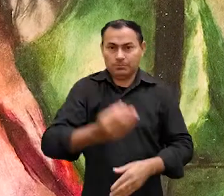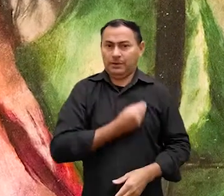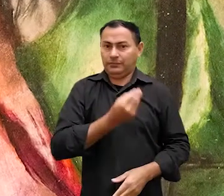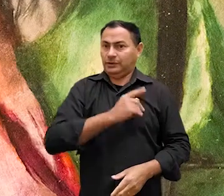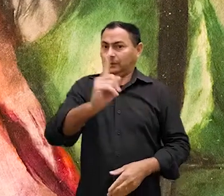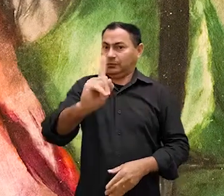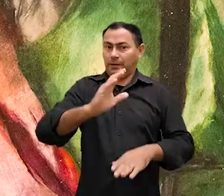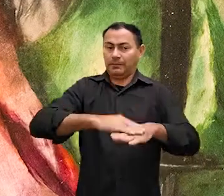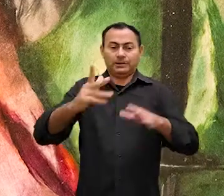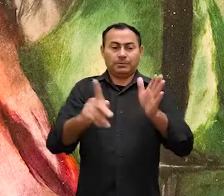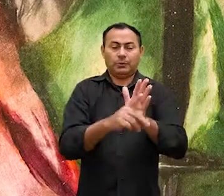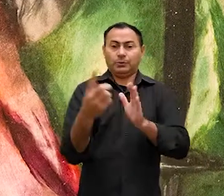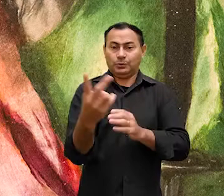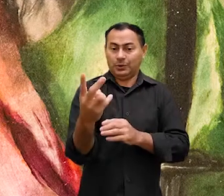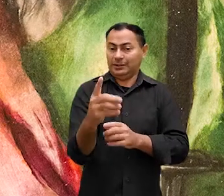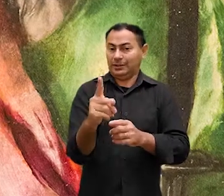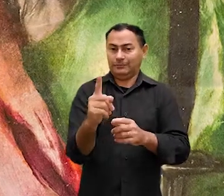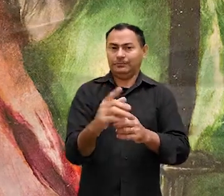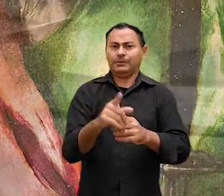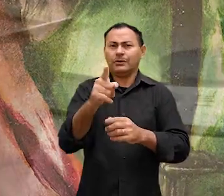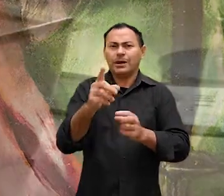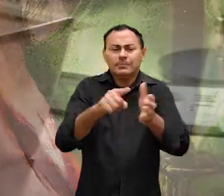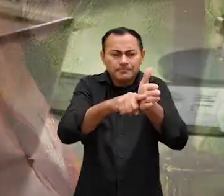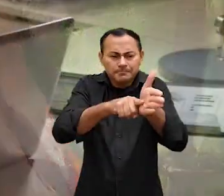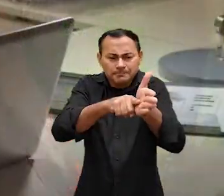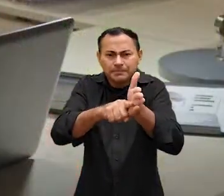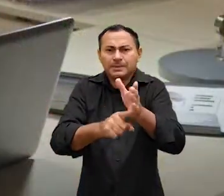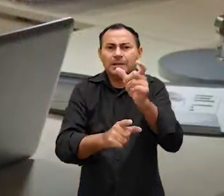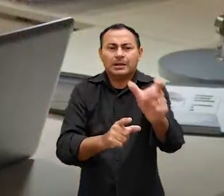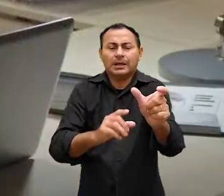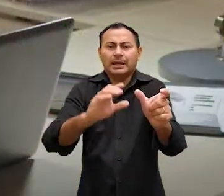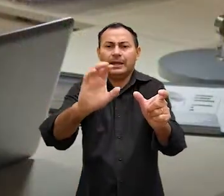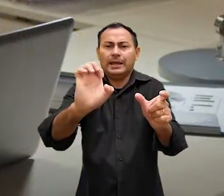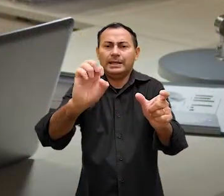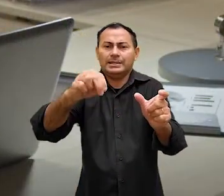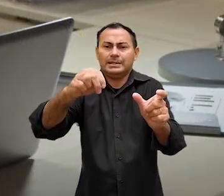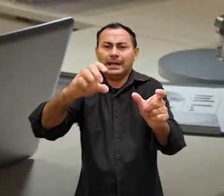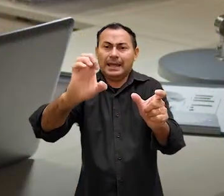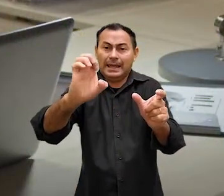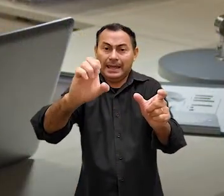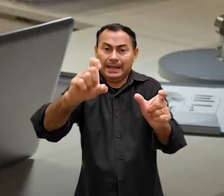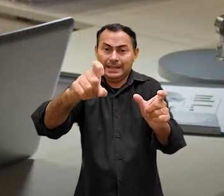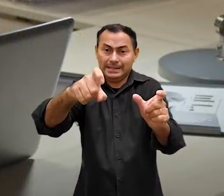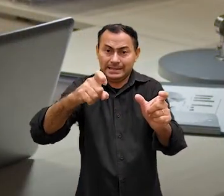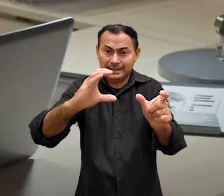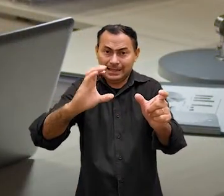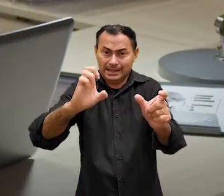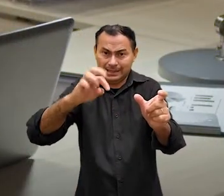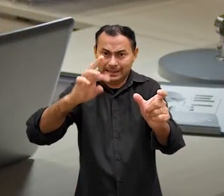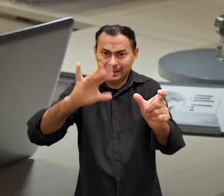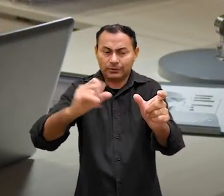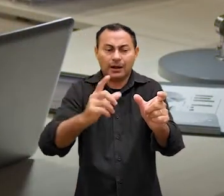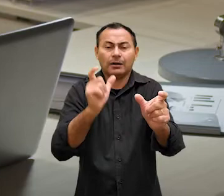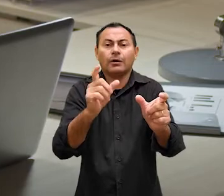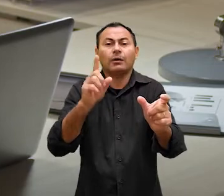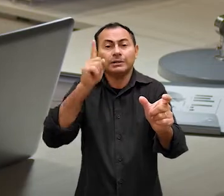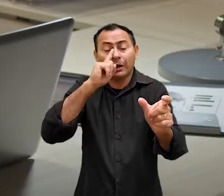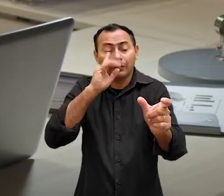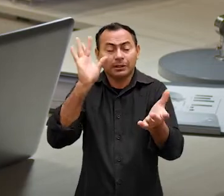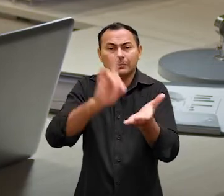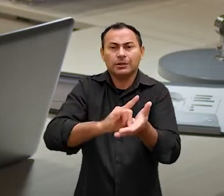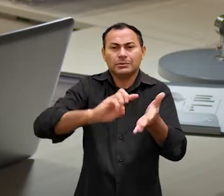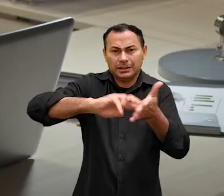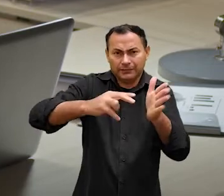era mais eles mesmos. Se você pesquisar a palavra excêntrico no original grego, verá que é exatamente esse o